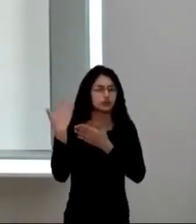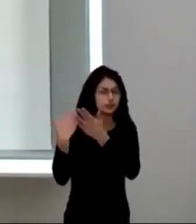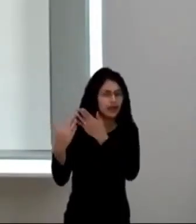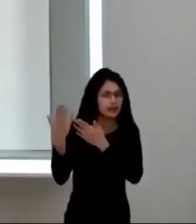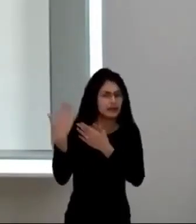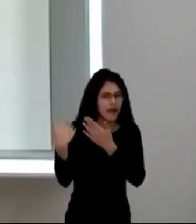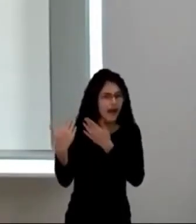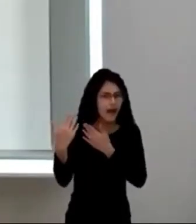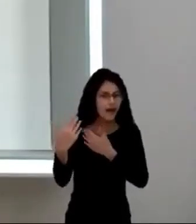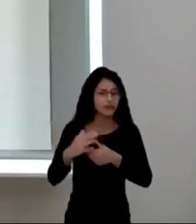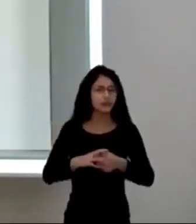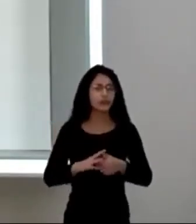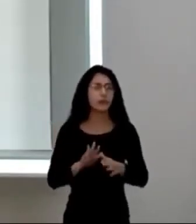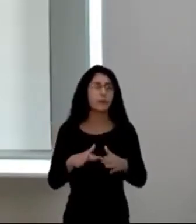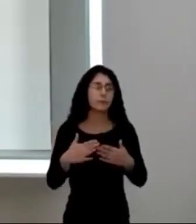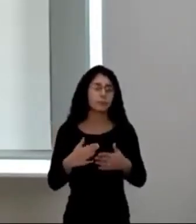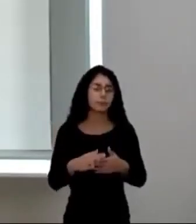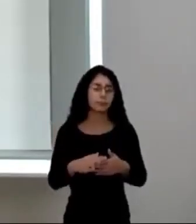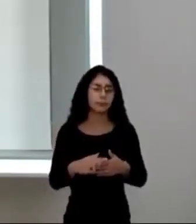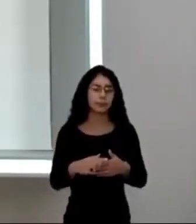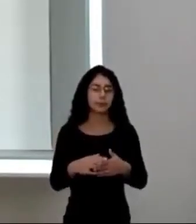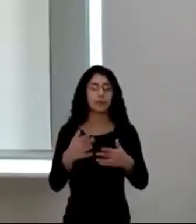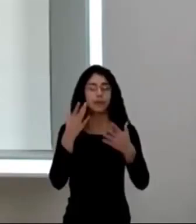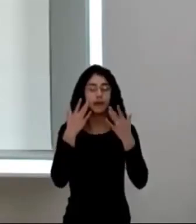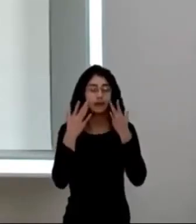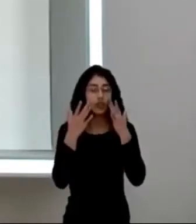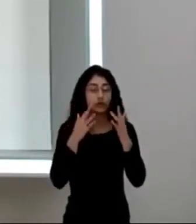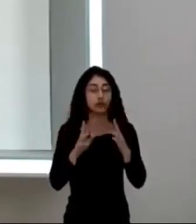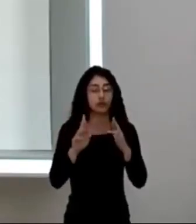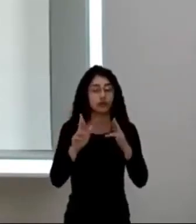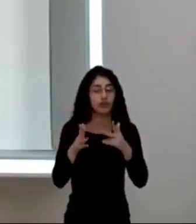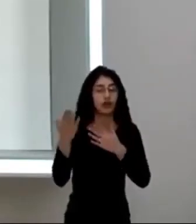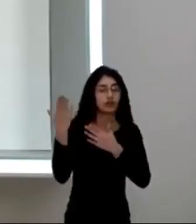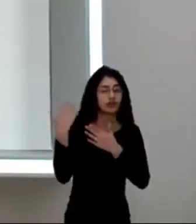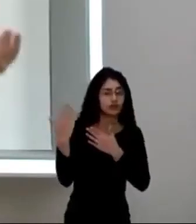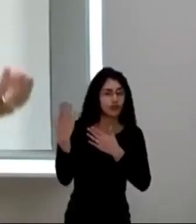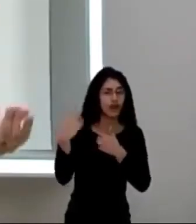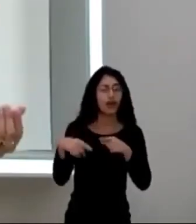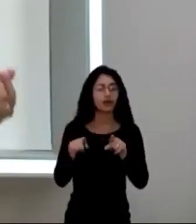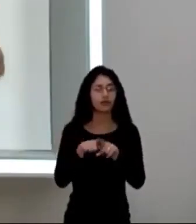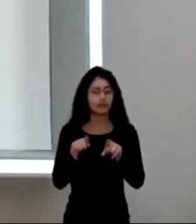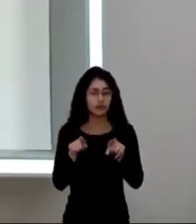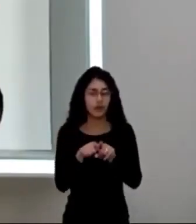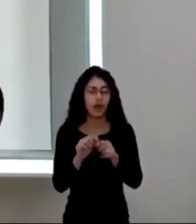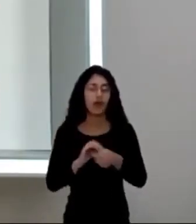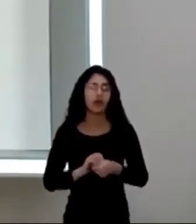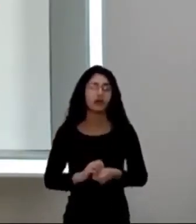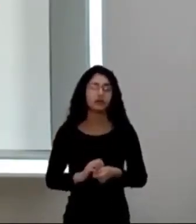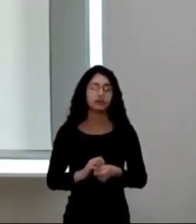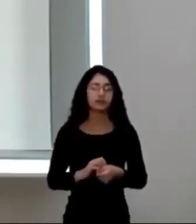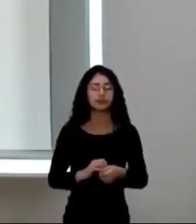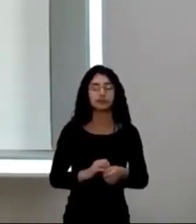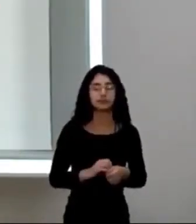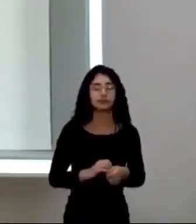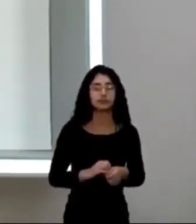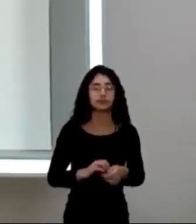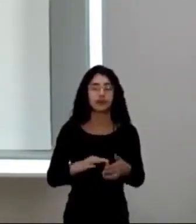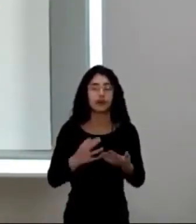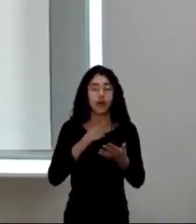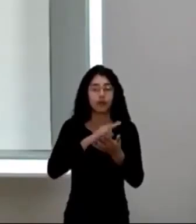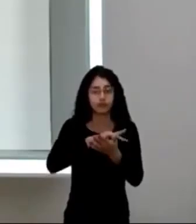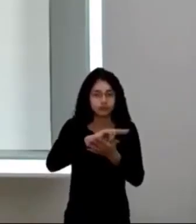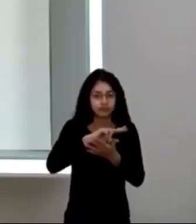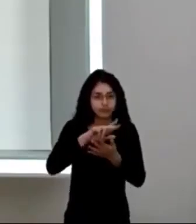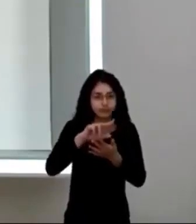Ou seja, aquelas formas mais ancestrais de fazer teatro. Nós temos o elisabetano na época de Shakespeare, né? Então, nós temos aí